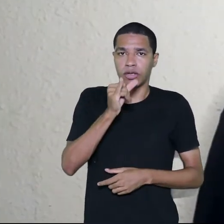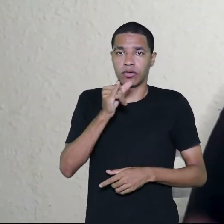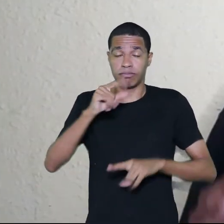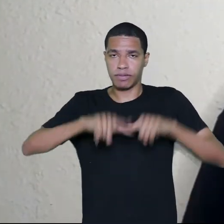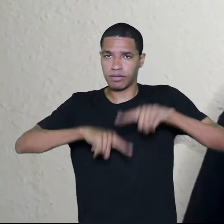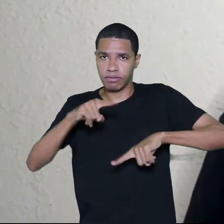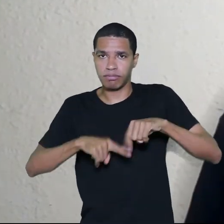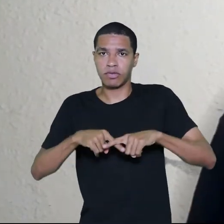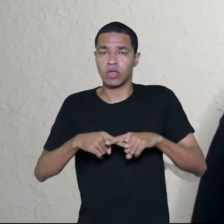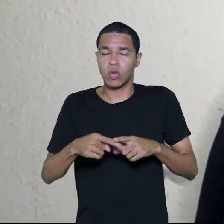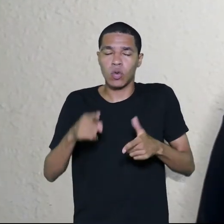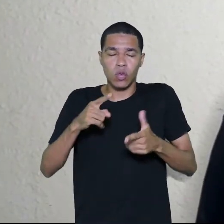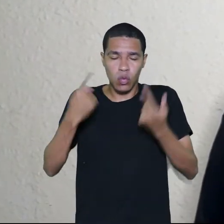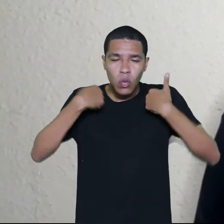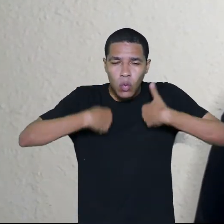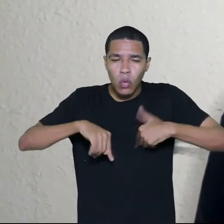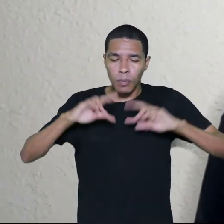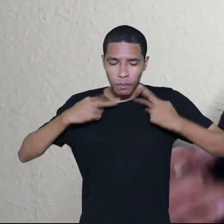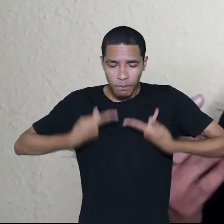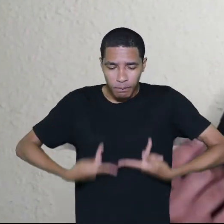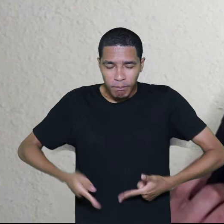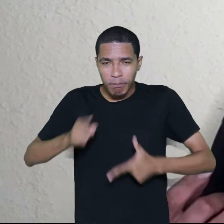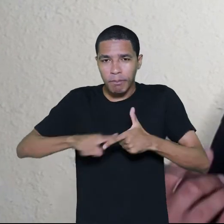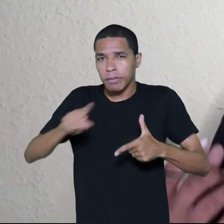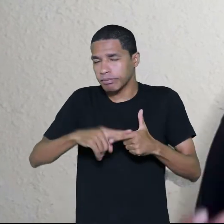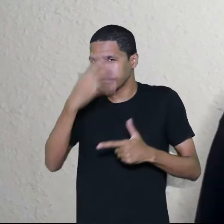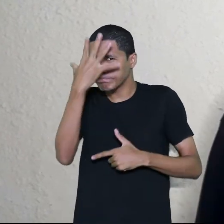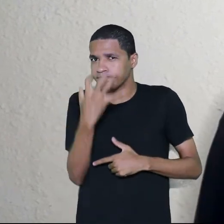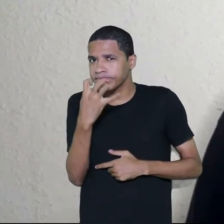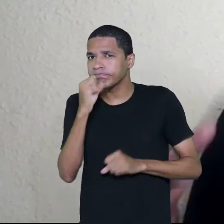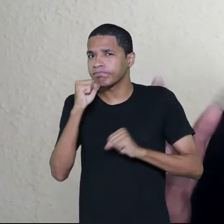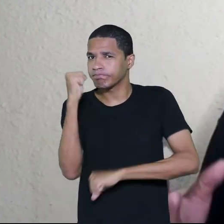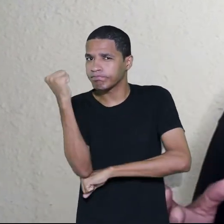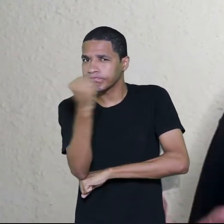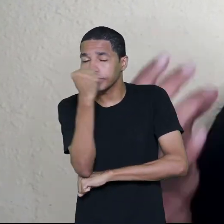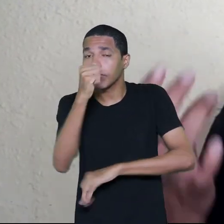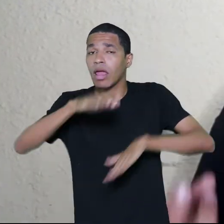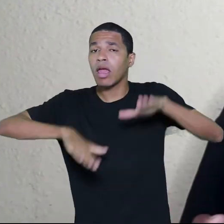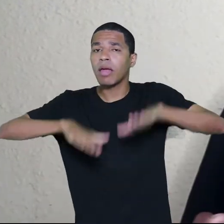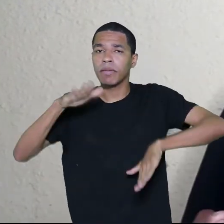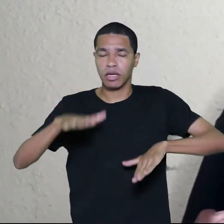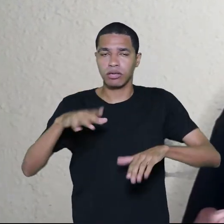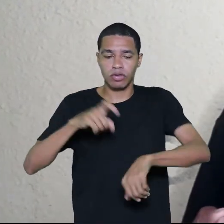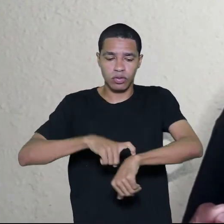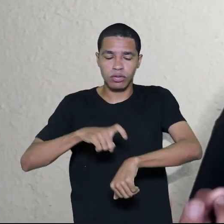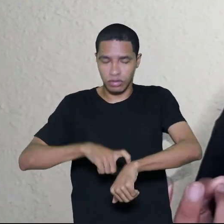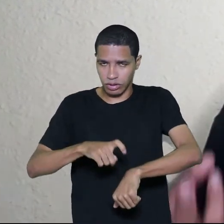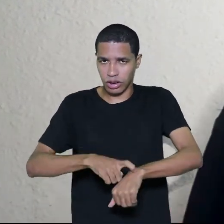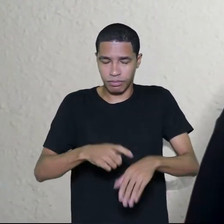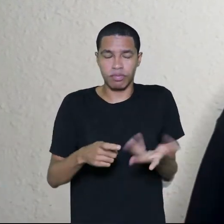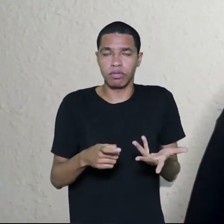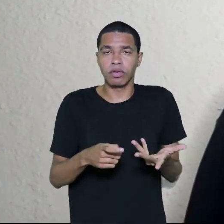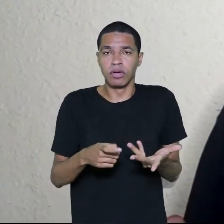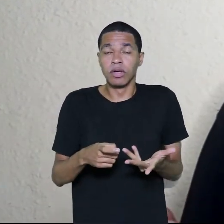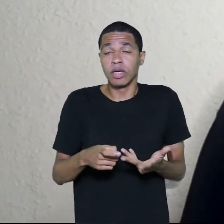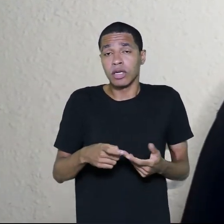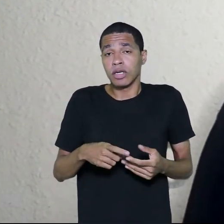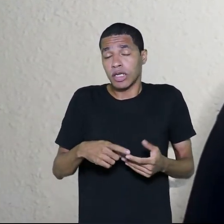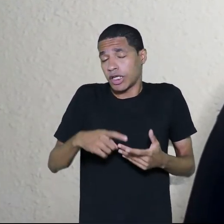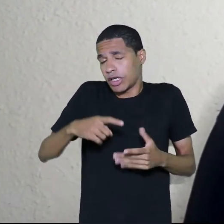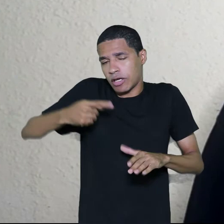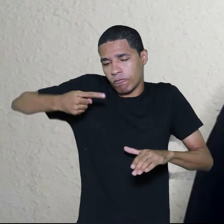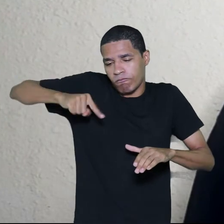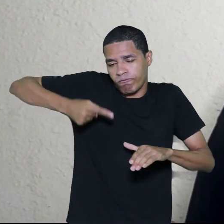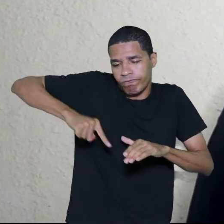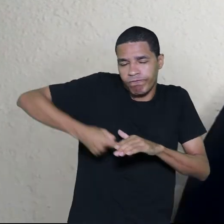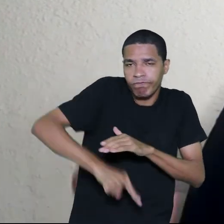elétricos. Os danos causados ao corpo humano variam principalmente a depender do tempo à exposição à corrente e da